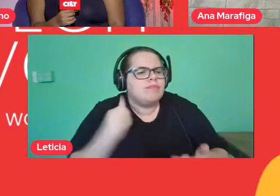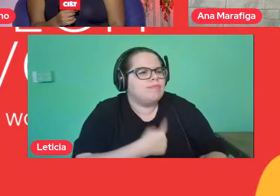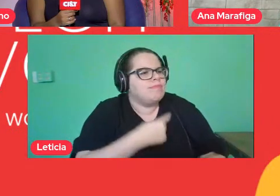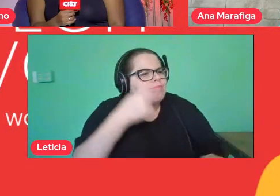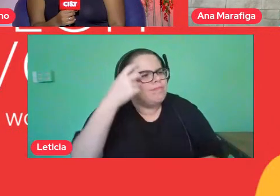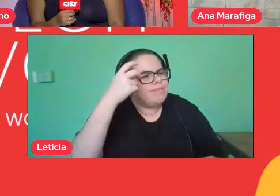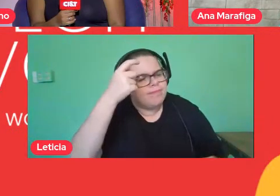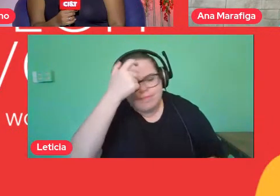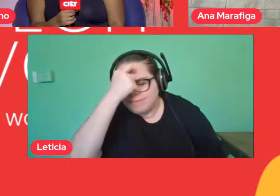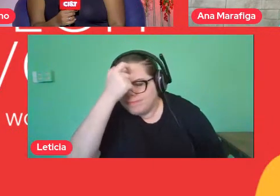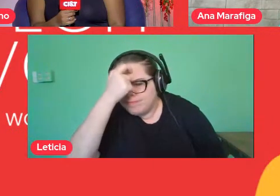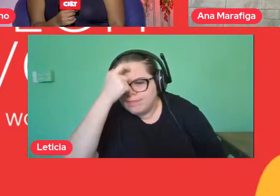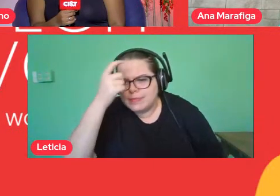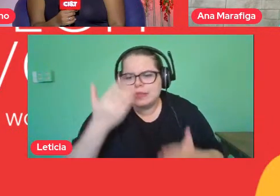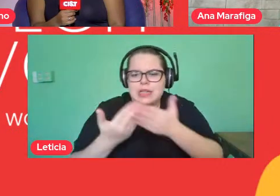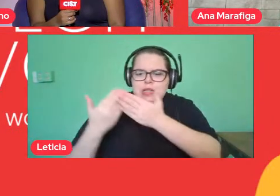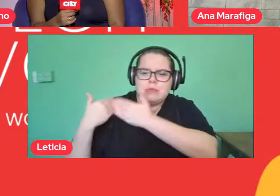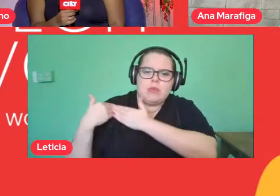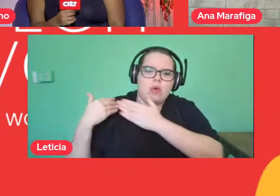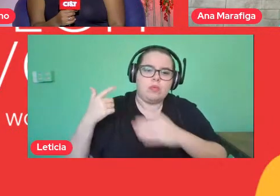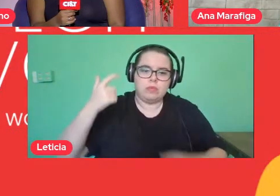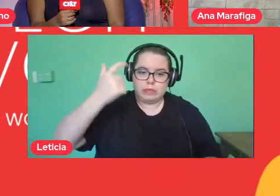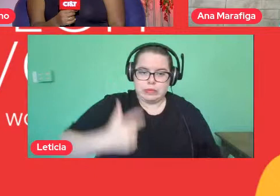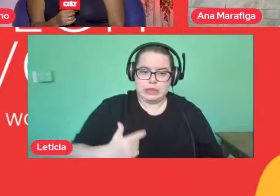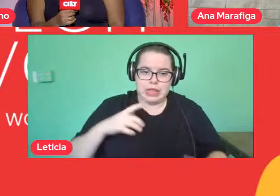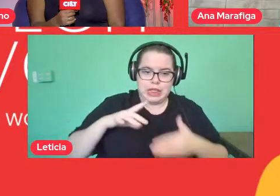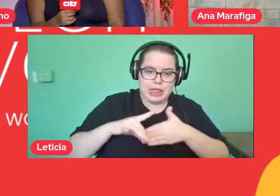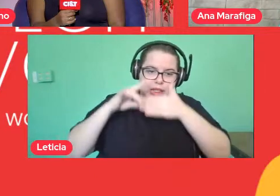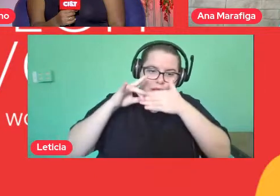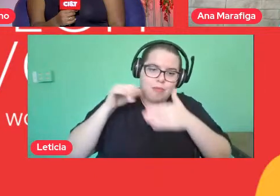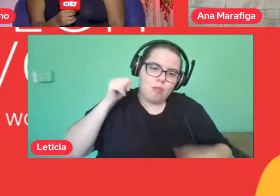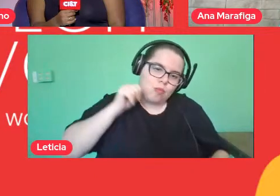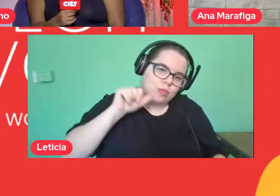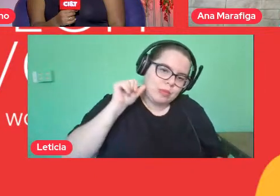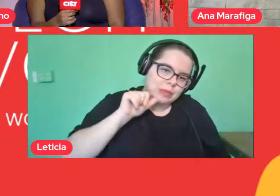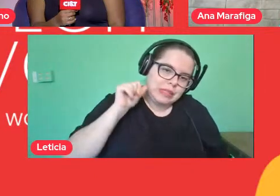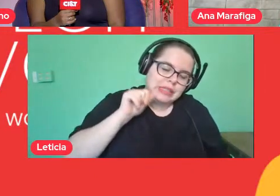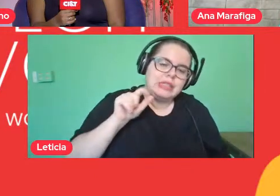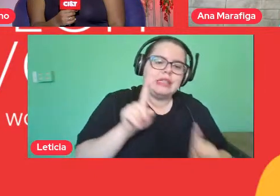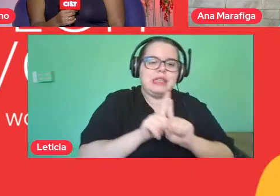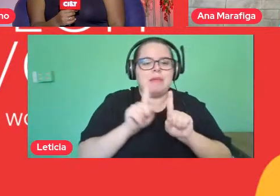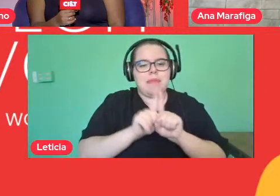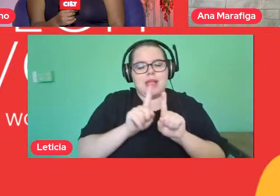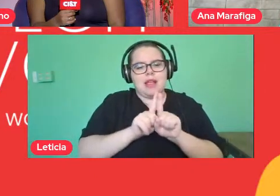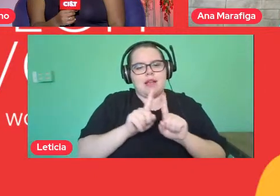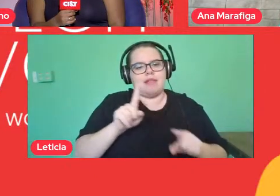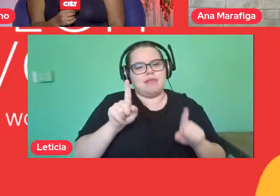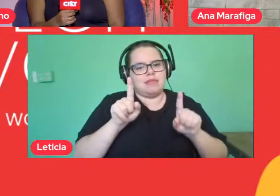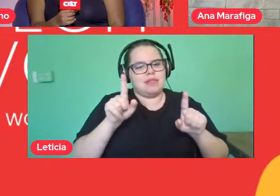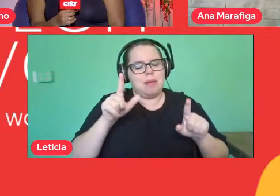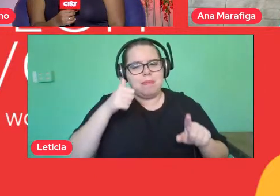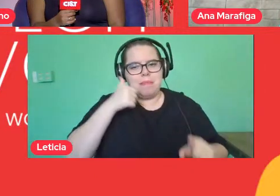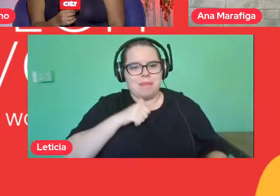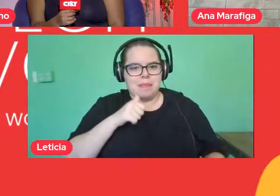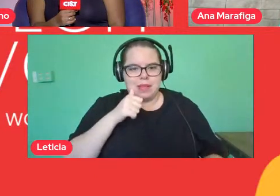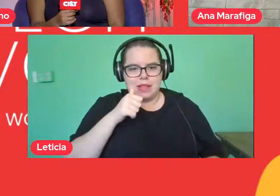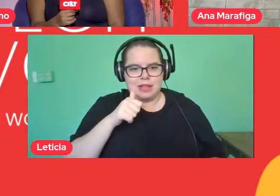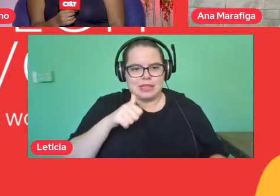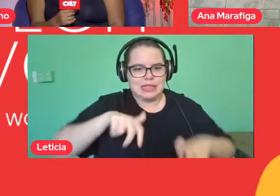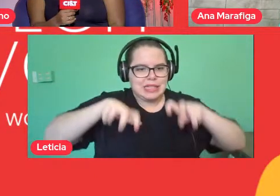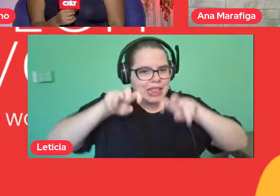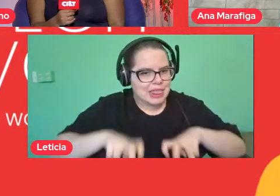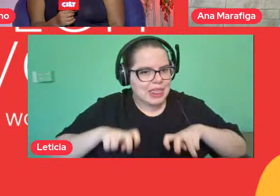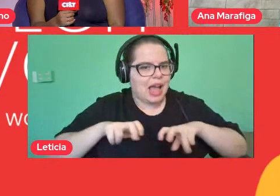da responsabilidade, da minha responsabilidade como uma liderança feminina, uma pessoa que já está sentada numa mesa,